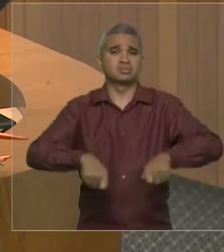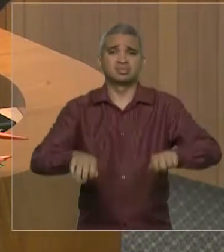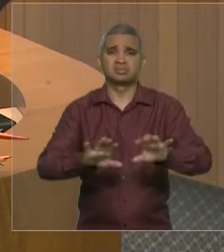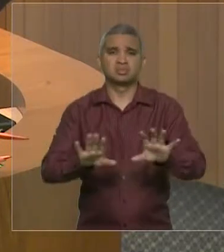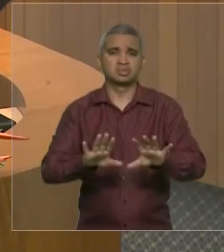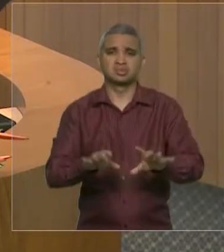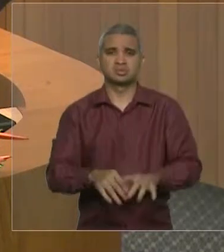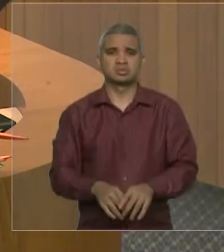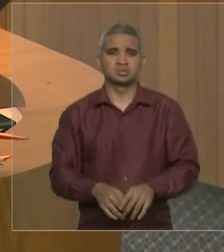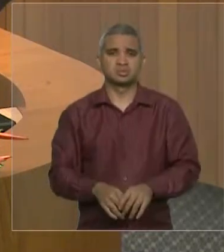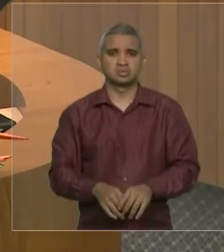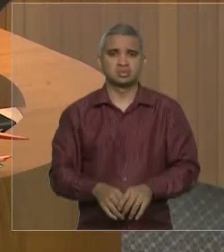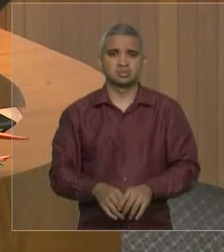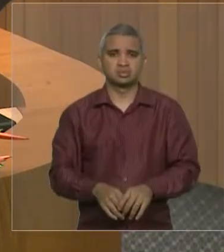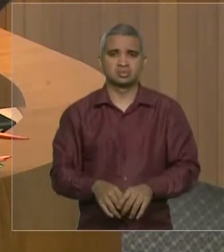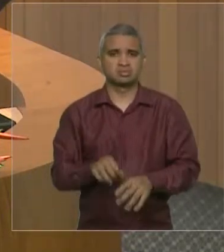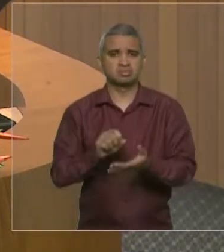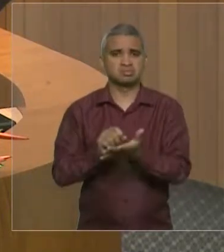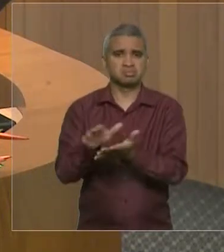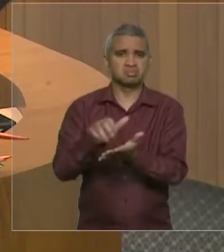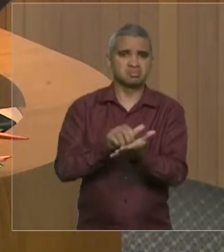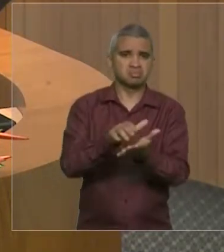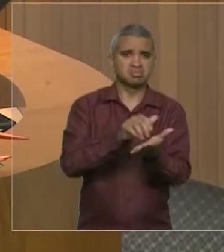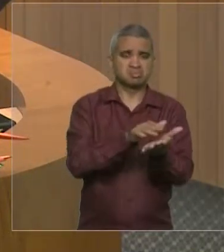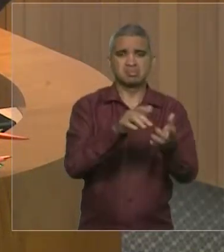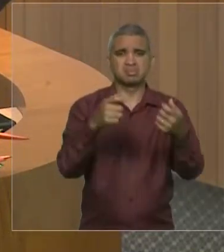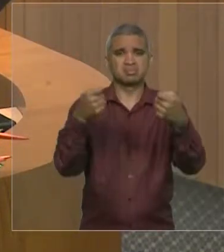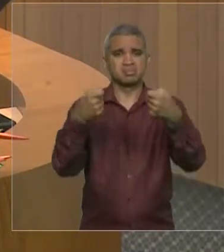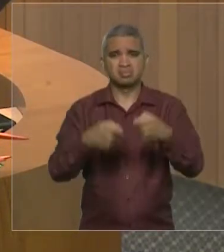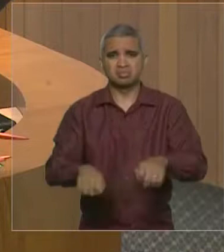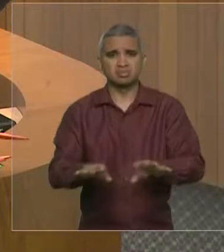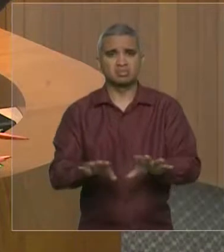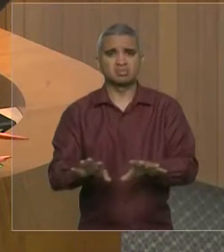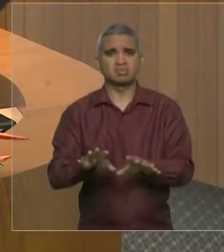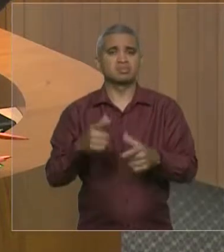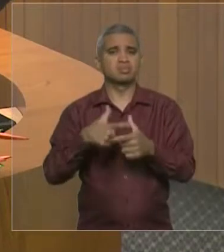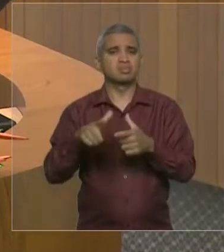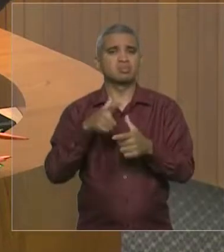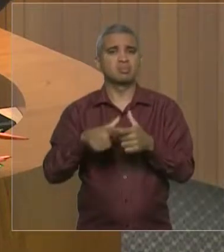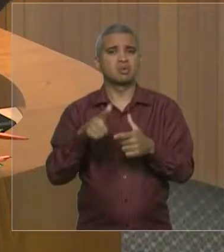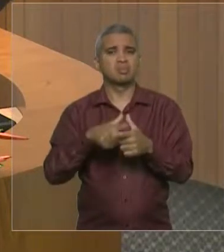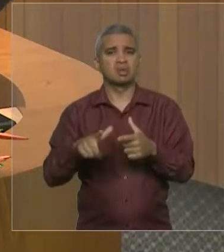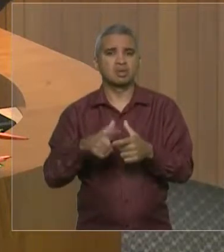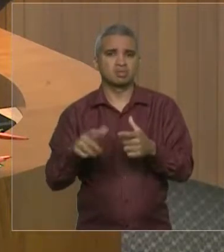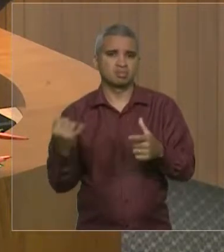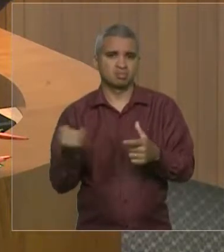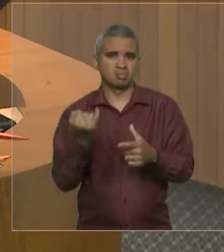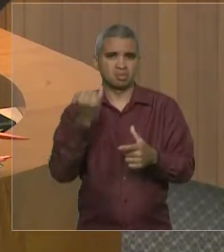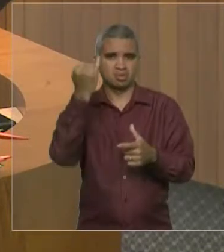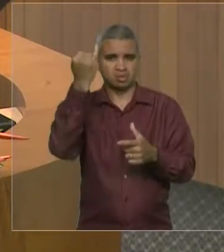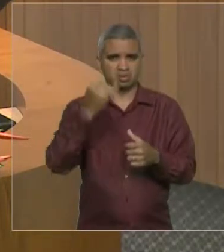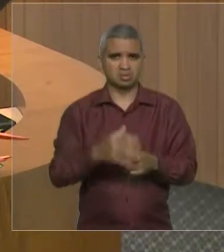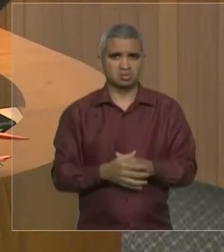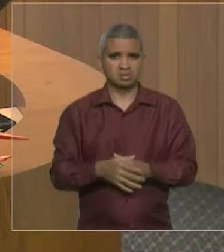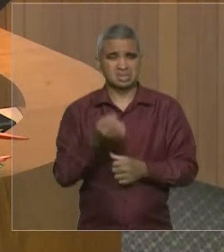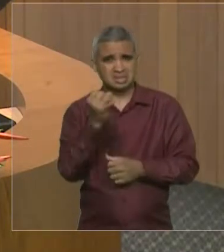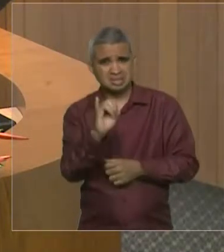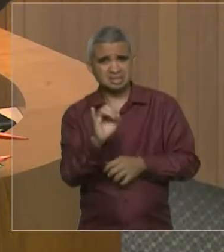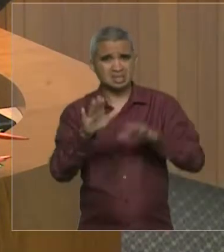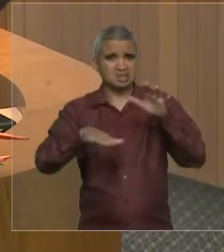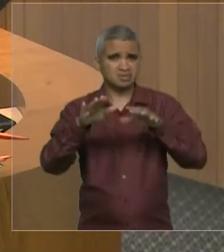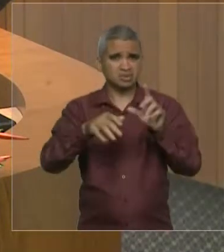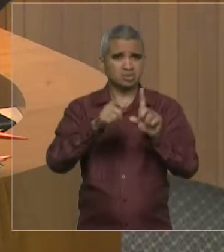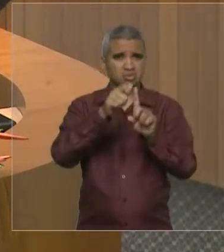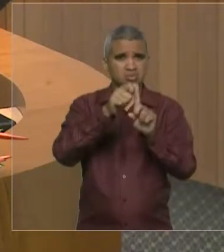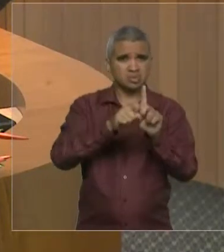um assodamento numa sentença, num problema tão importante. Perdesse 1, 2 meses aí a mais para